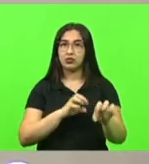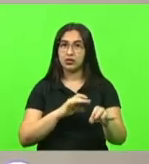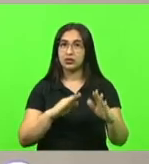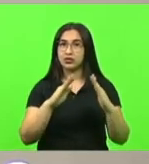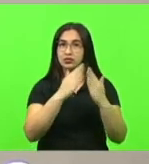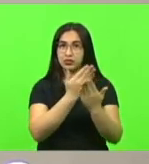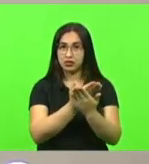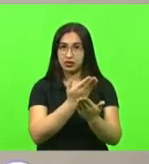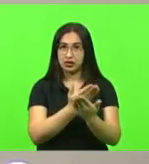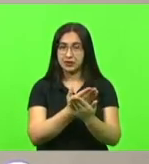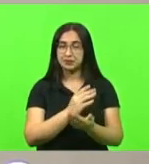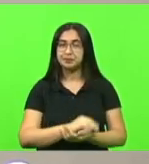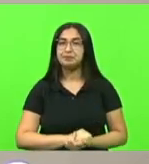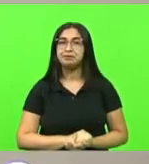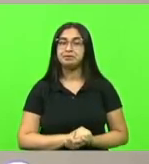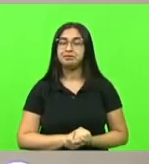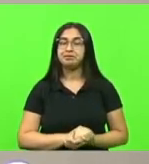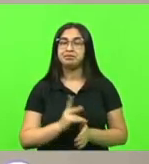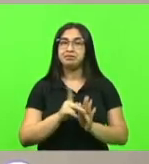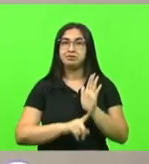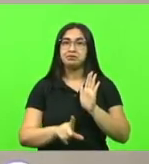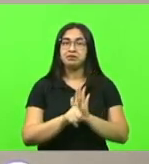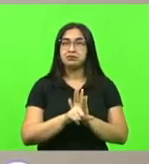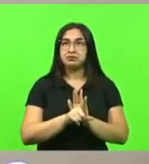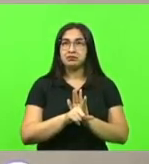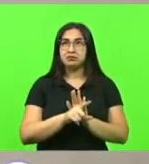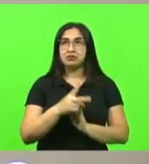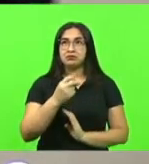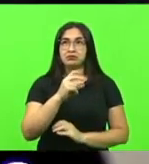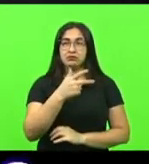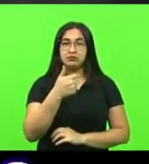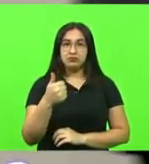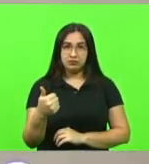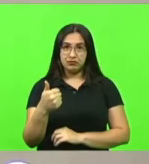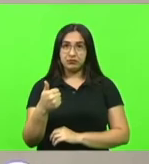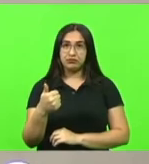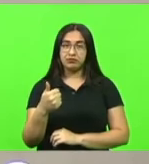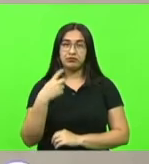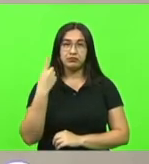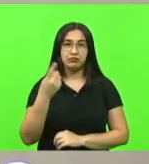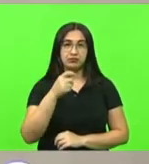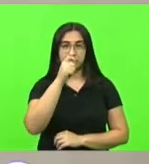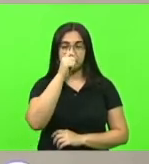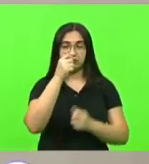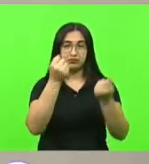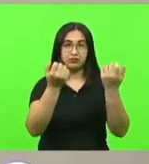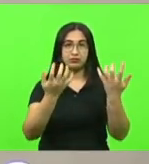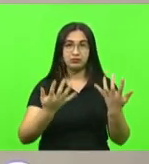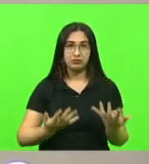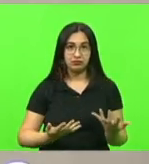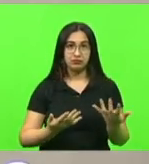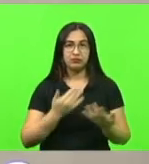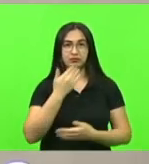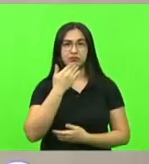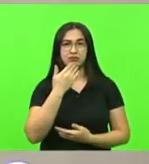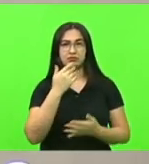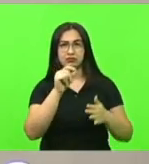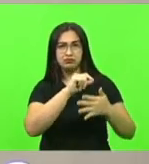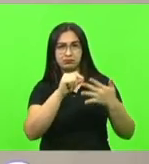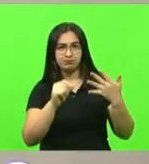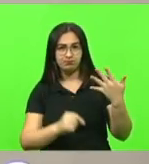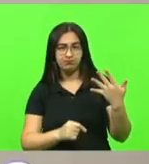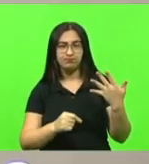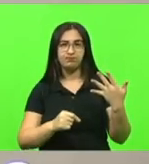Projeto de lei 251.7 de 2021. Autor, deputado João Amin, dispõe sobre os requisitos exigidos para a